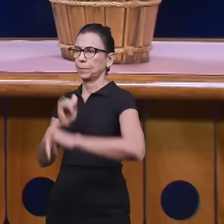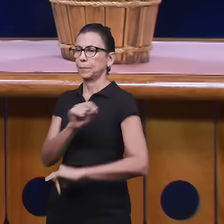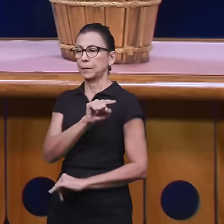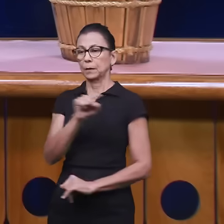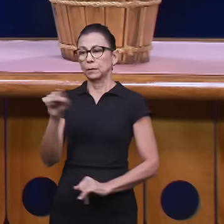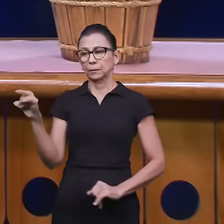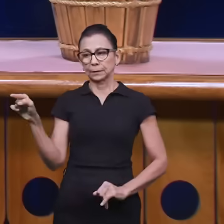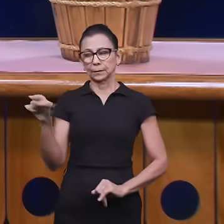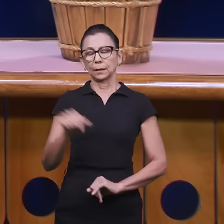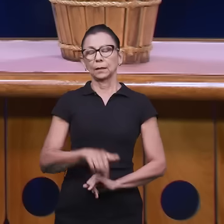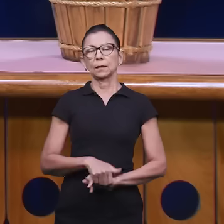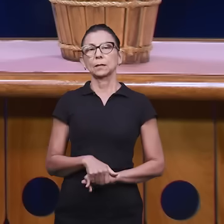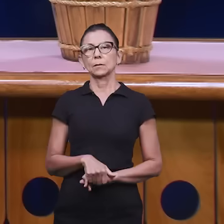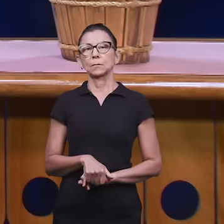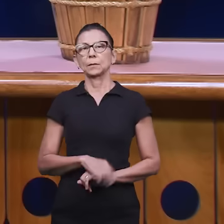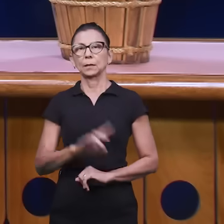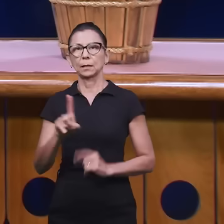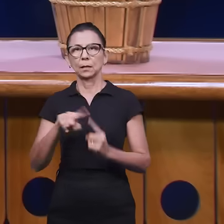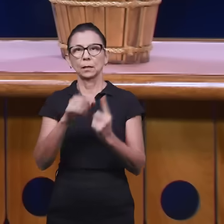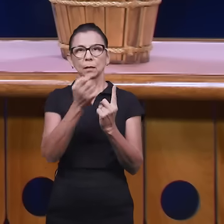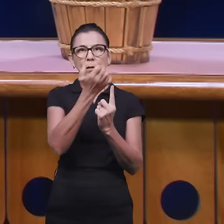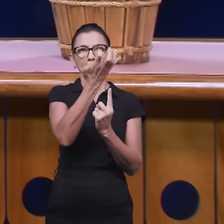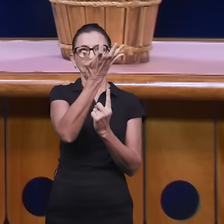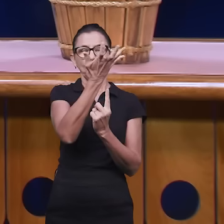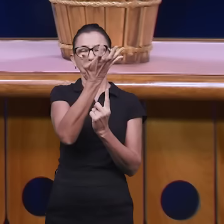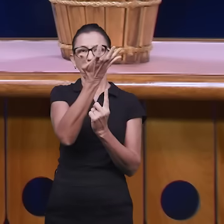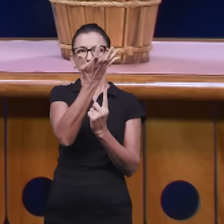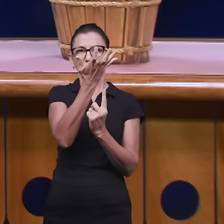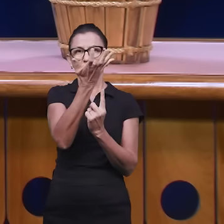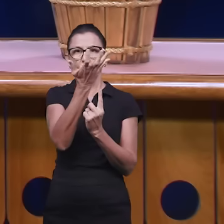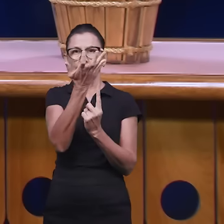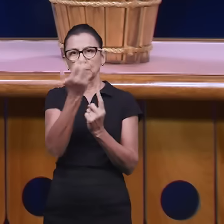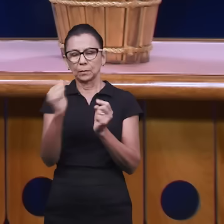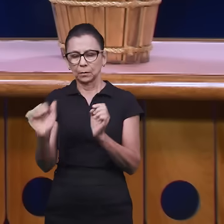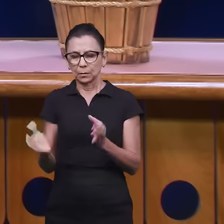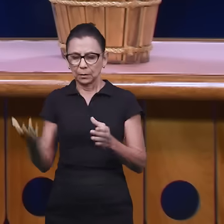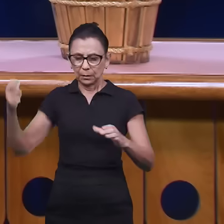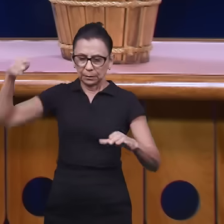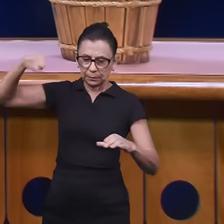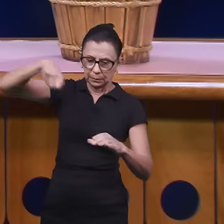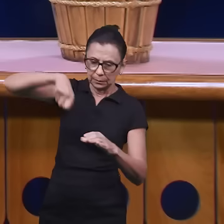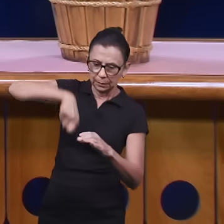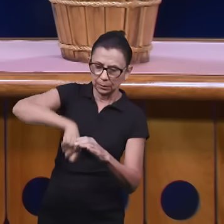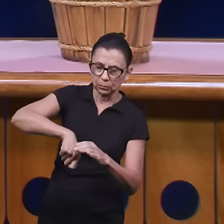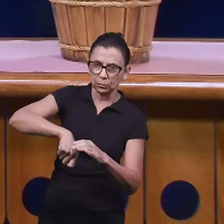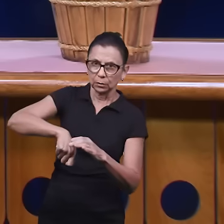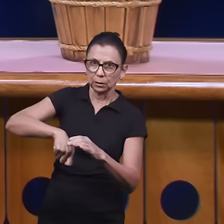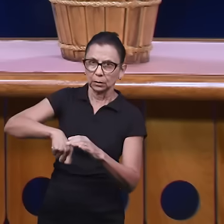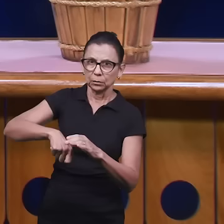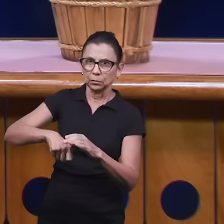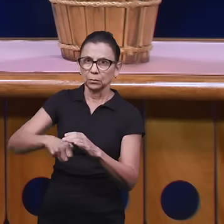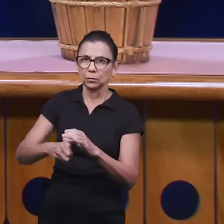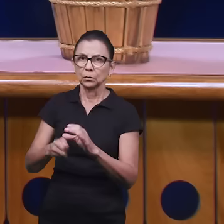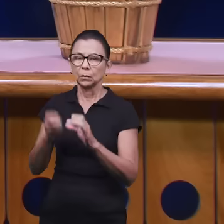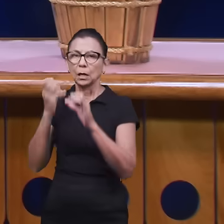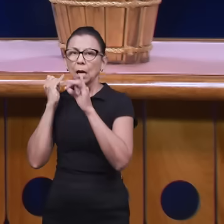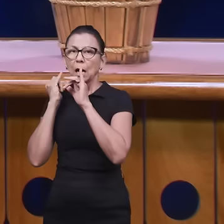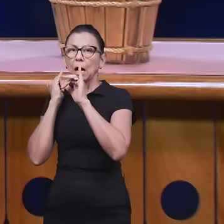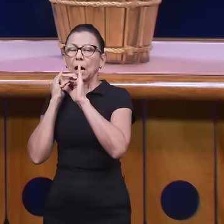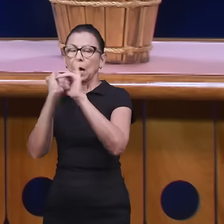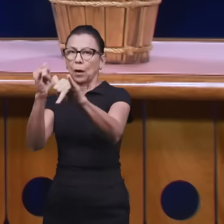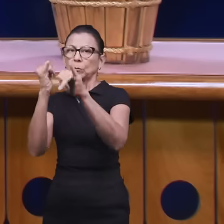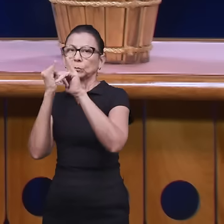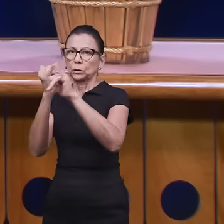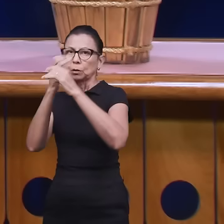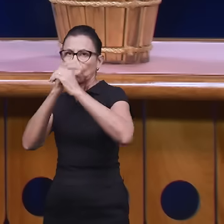Vocês vão colocar a tocha acesa dentro do cântaro e a buzina. Na hora que vocês